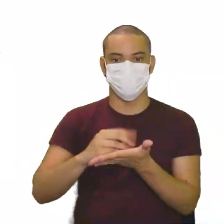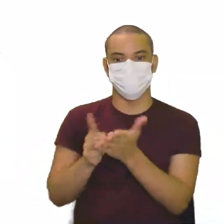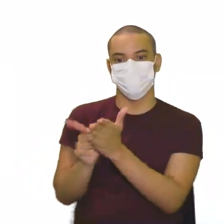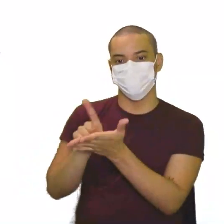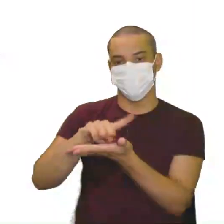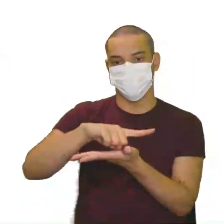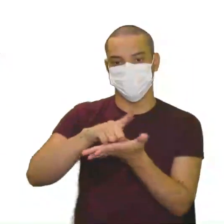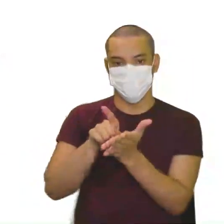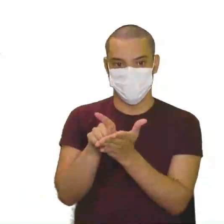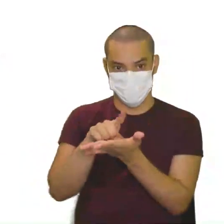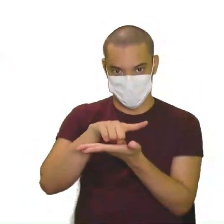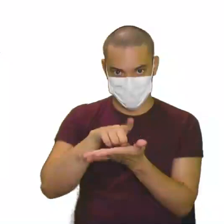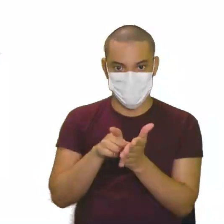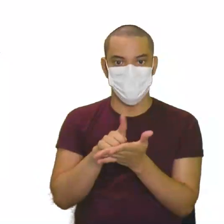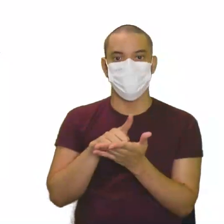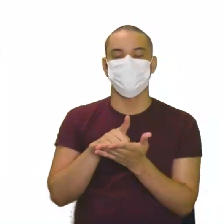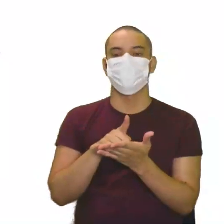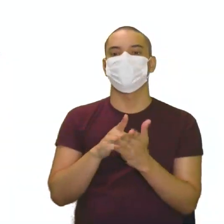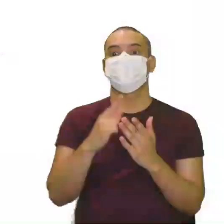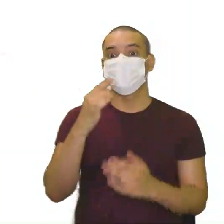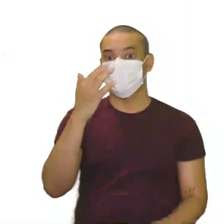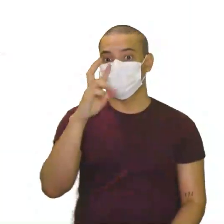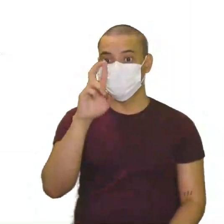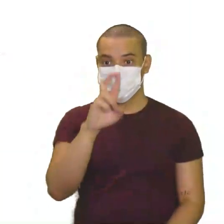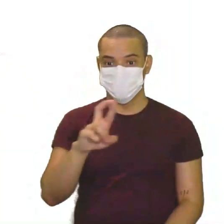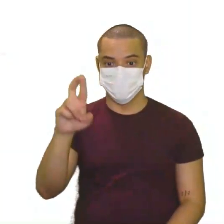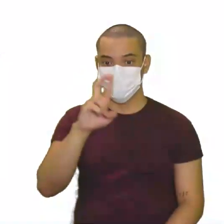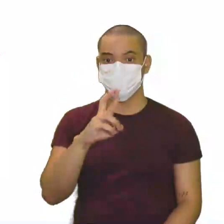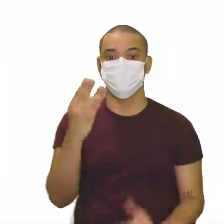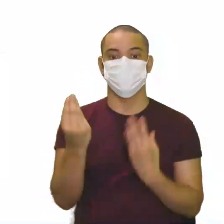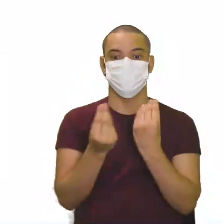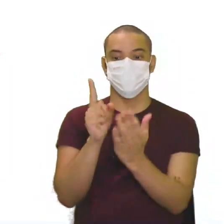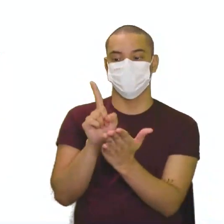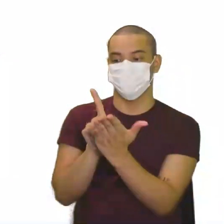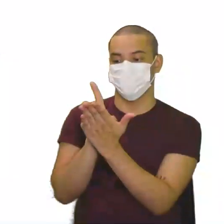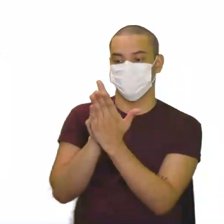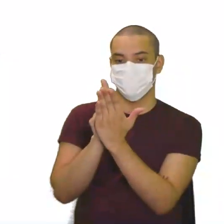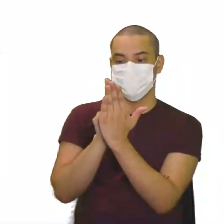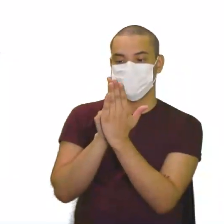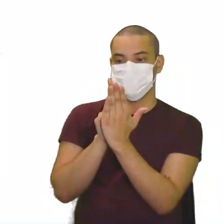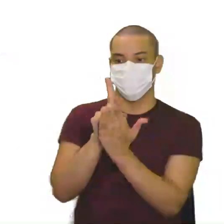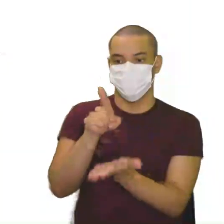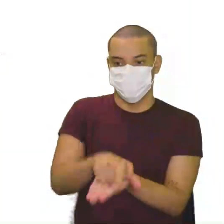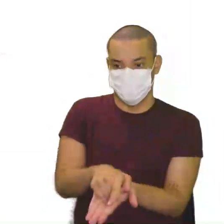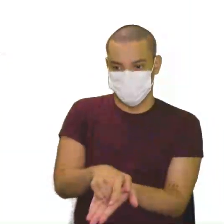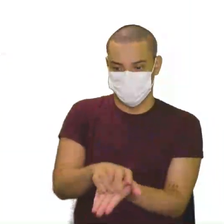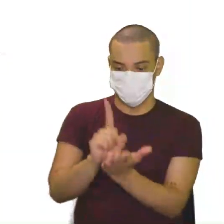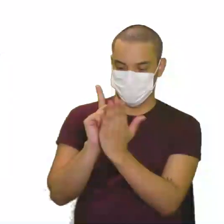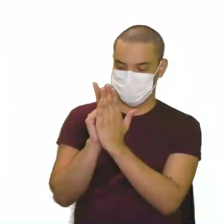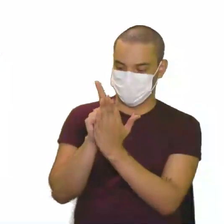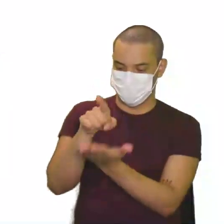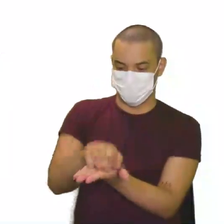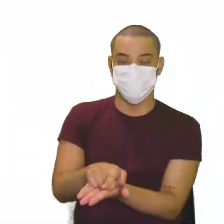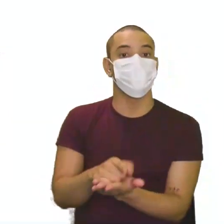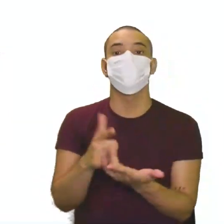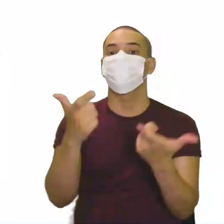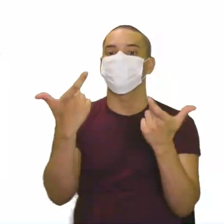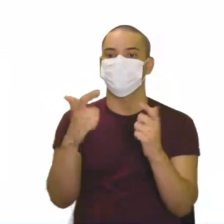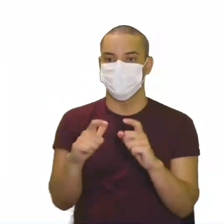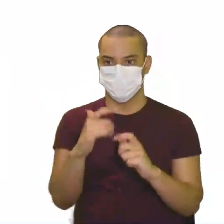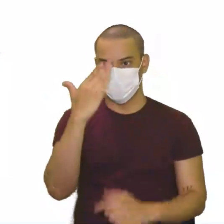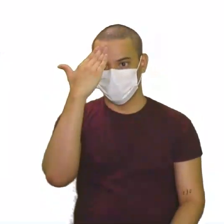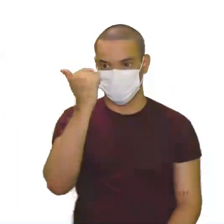equatoriana da terra Observe bem a agulha magnética da bússola e sua indicação